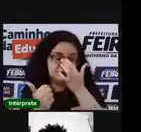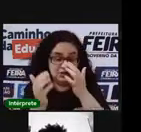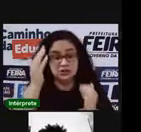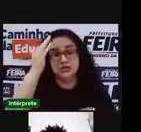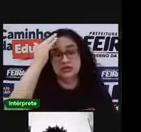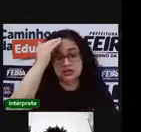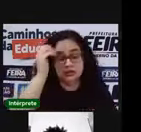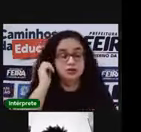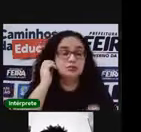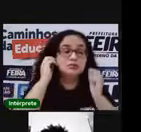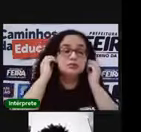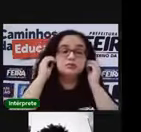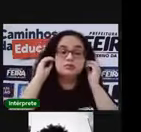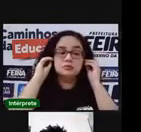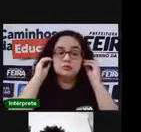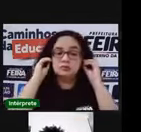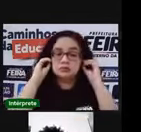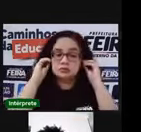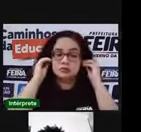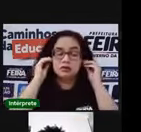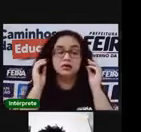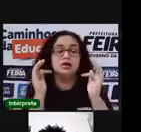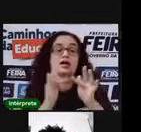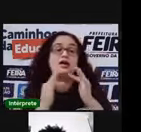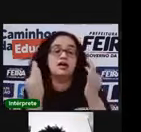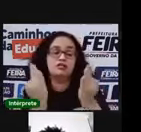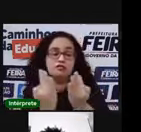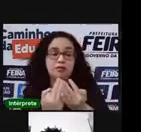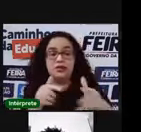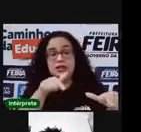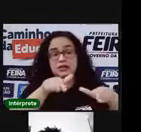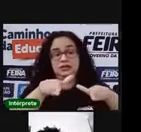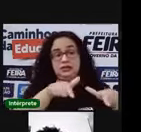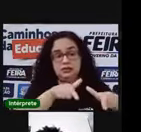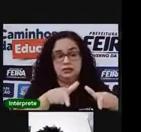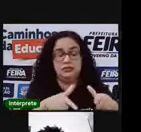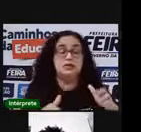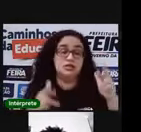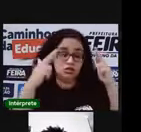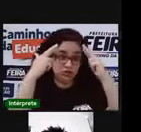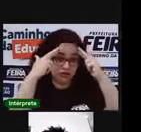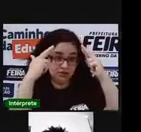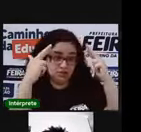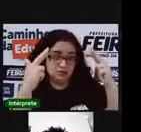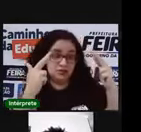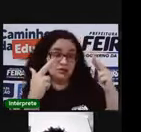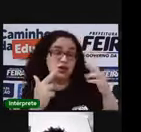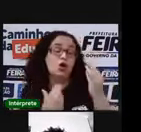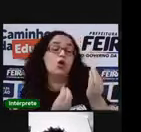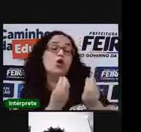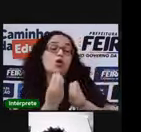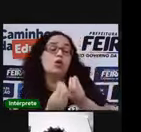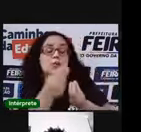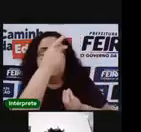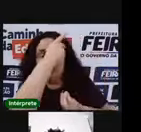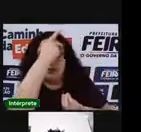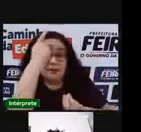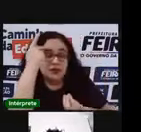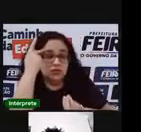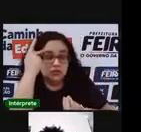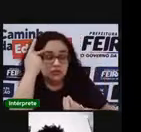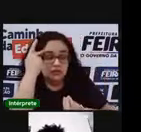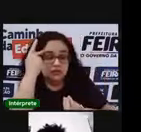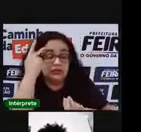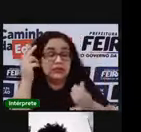galera aí, a família que trabalha no trabalho, não é? A gente respeita o tempo do outro, tá? A